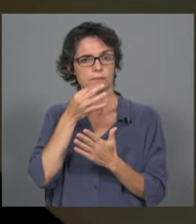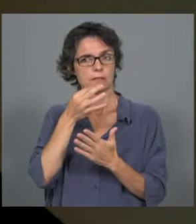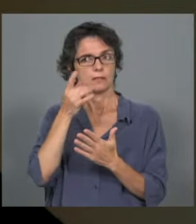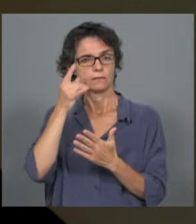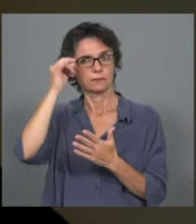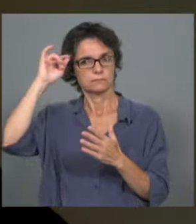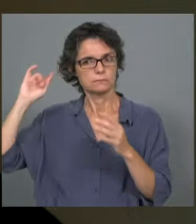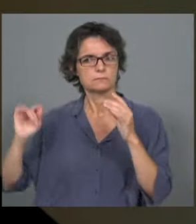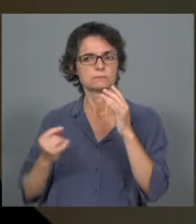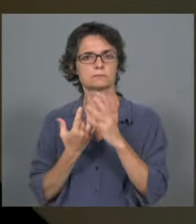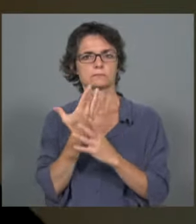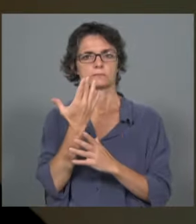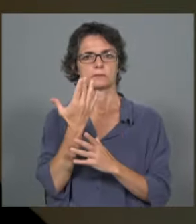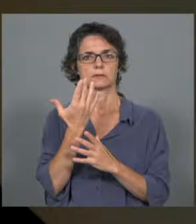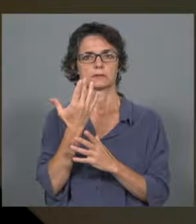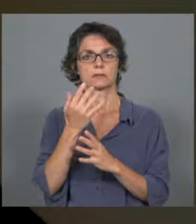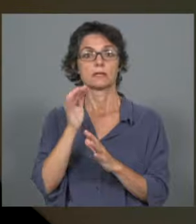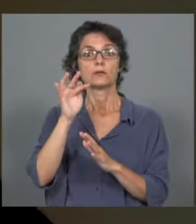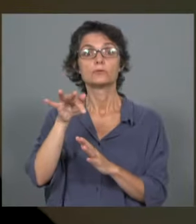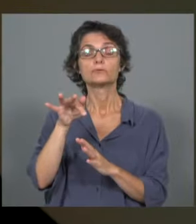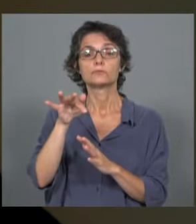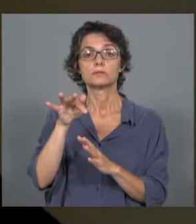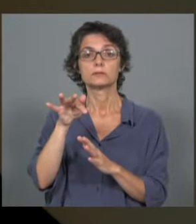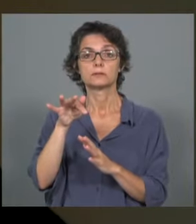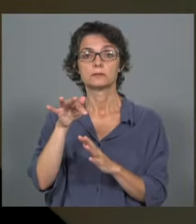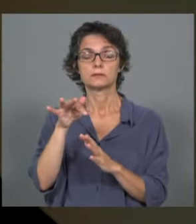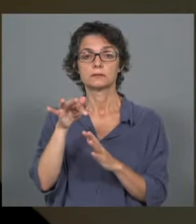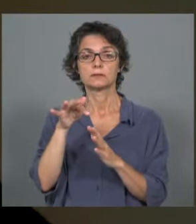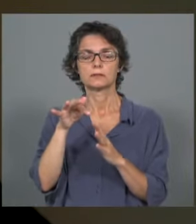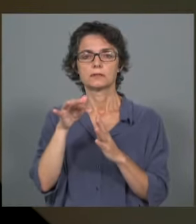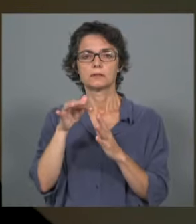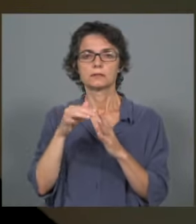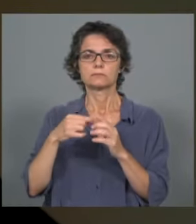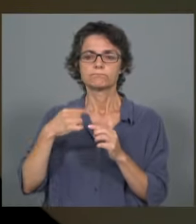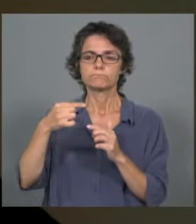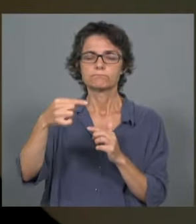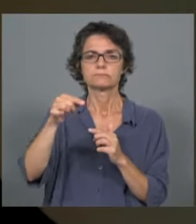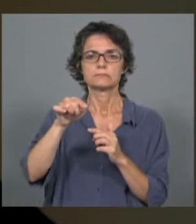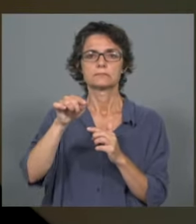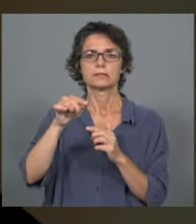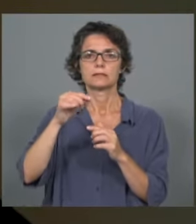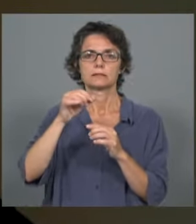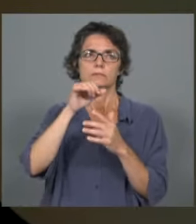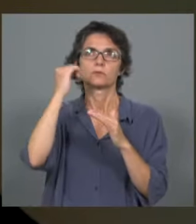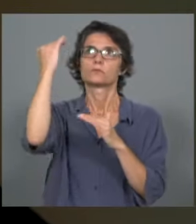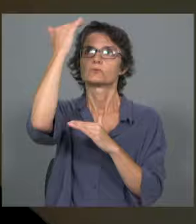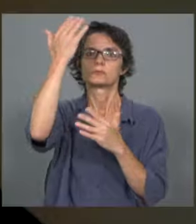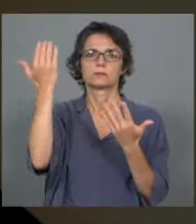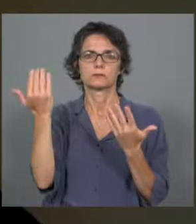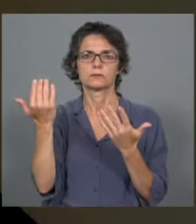E no fim de cada criação, se virmos, Deus criou o céu, Deus